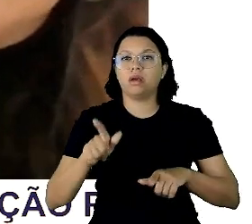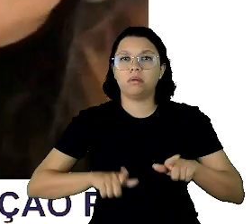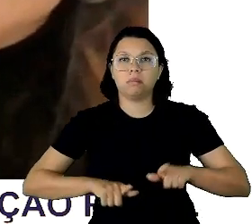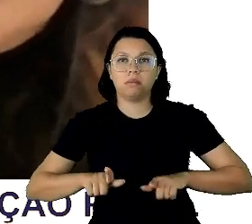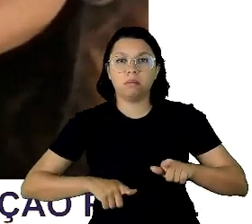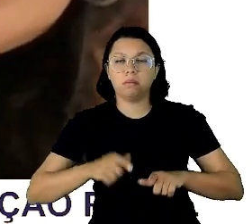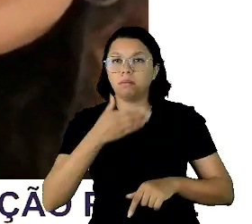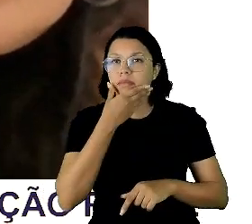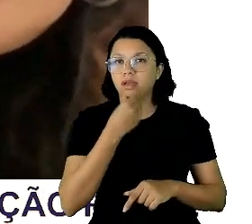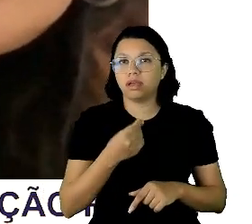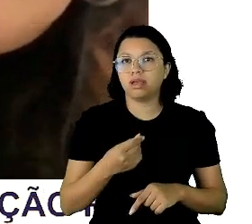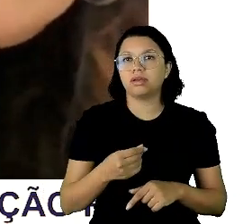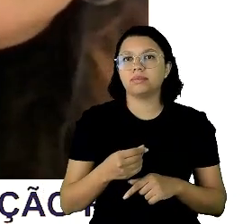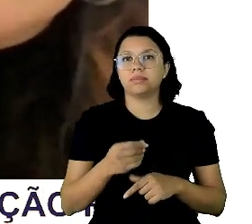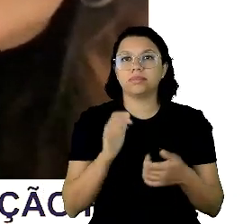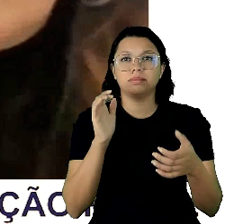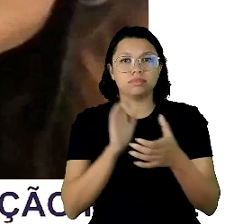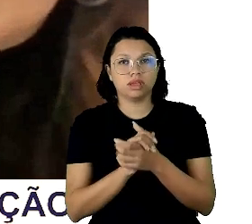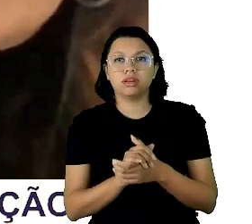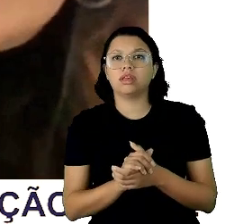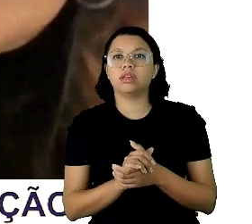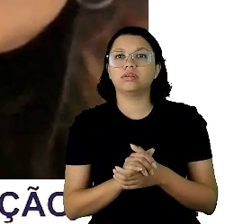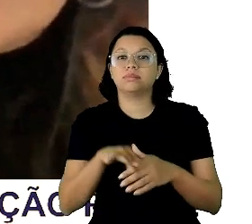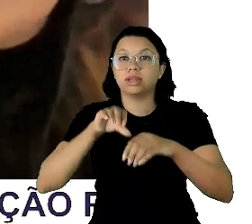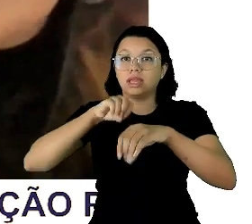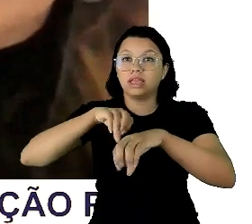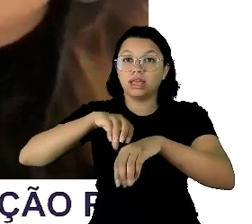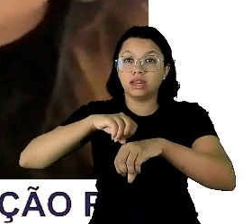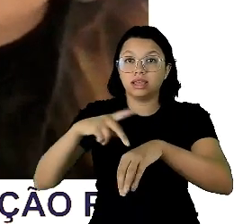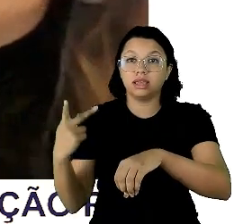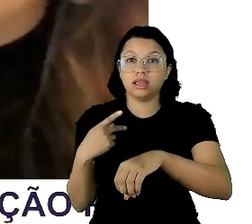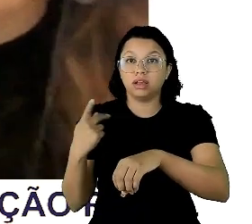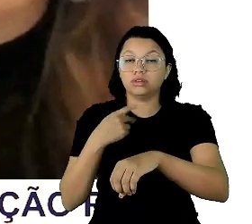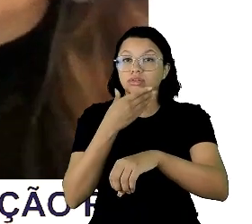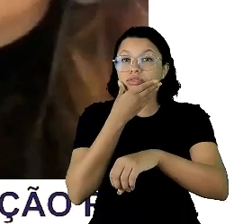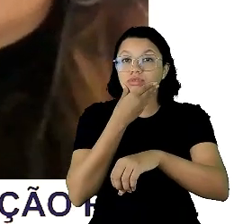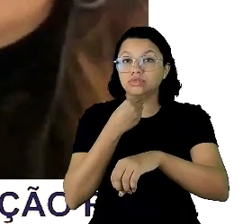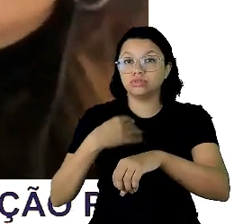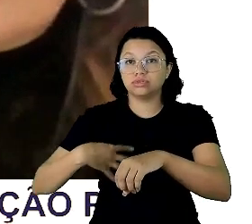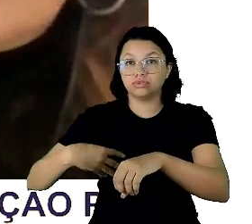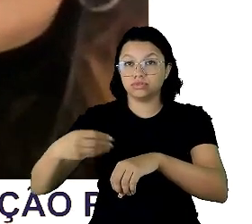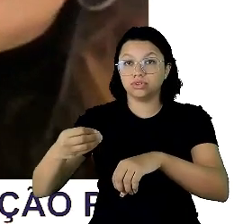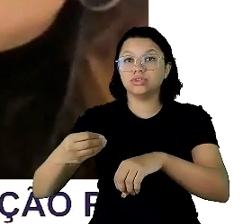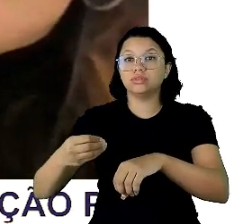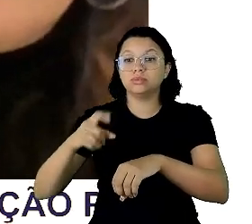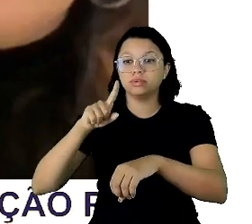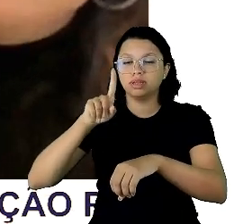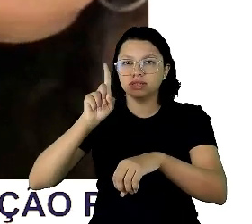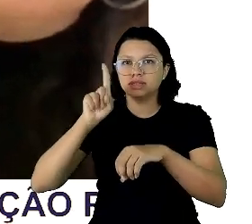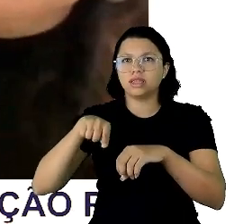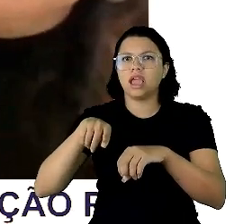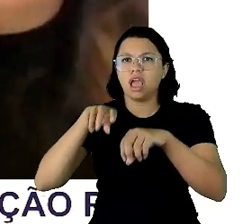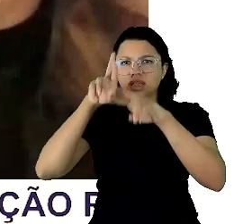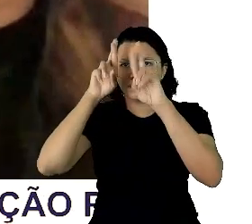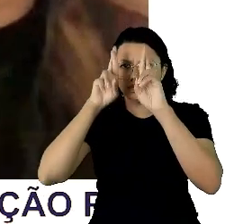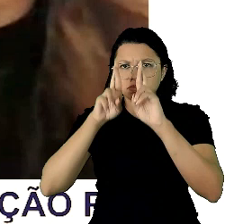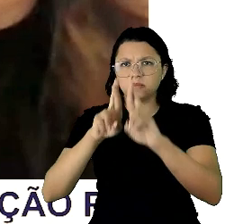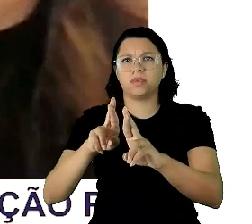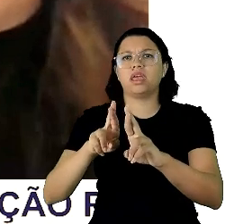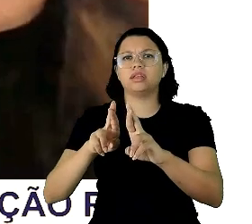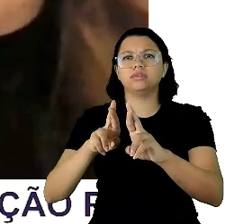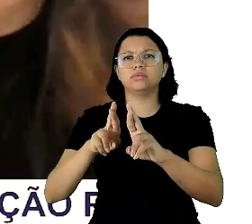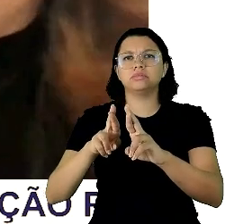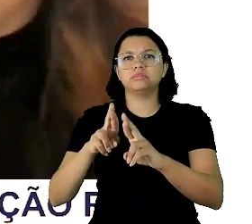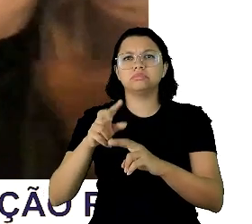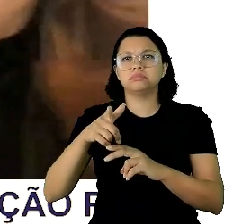nossos filhos para serem homens respeitosos, sem medo de que, meu filho vai virar gay